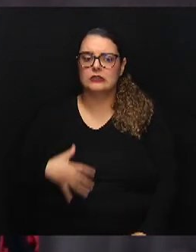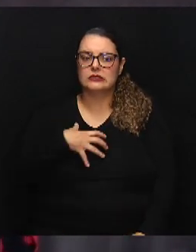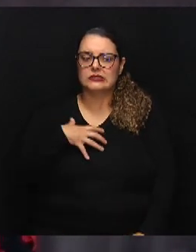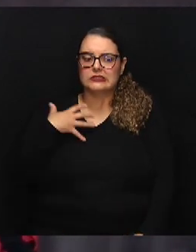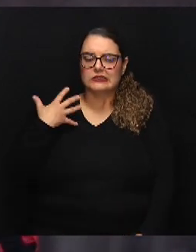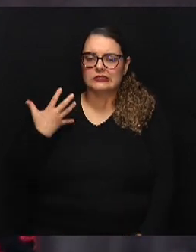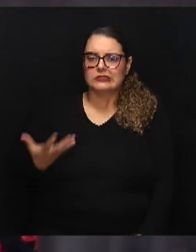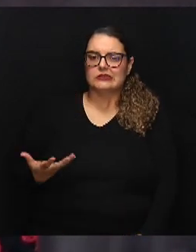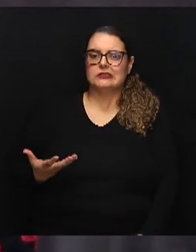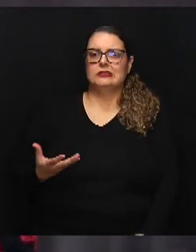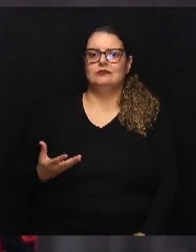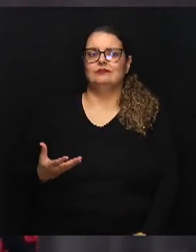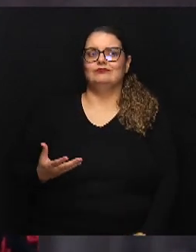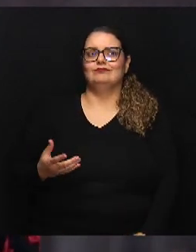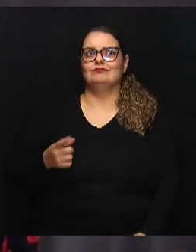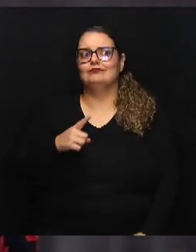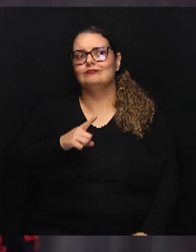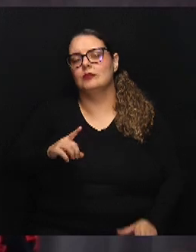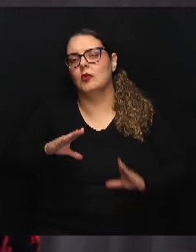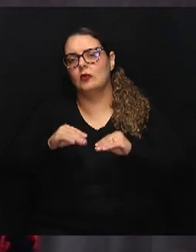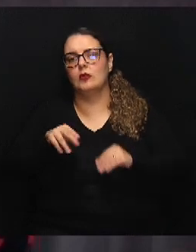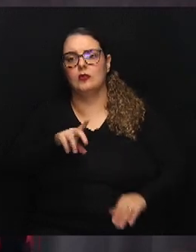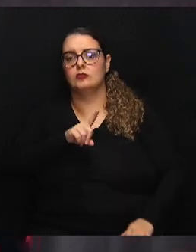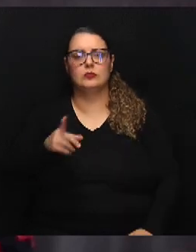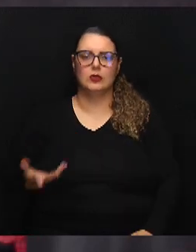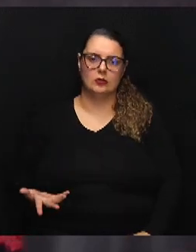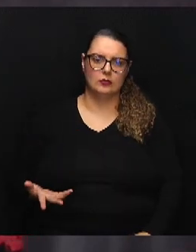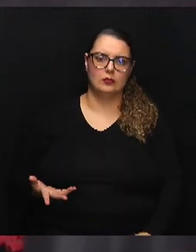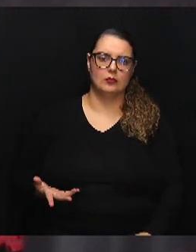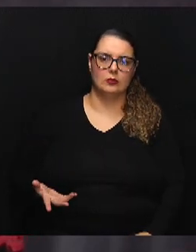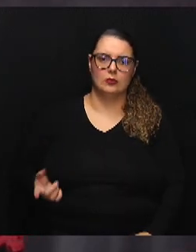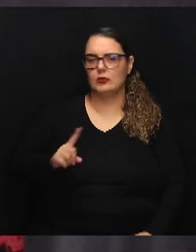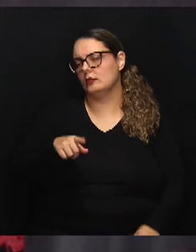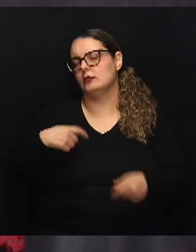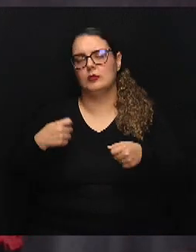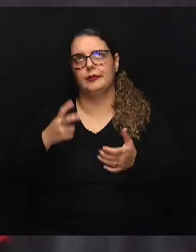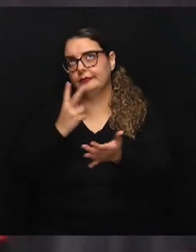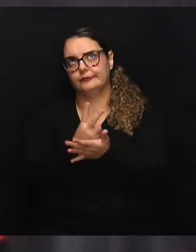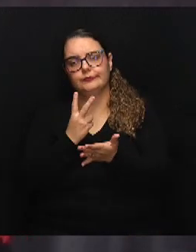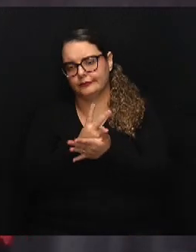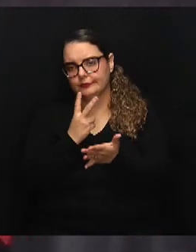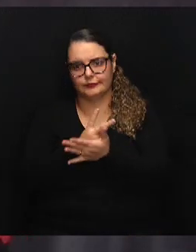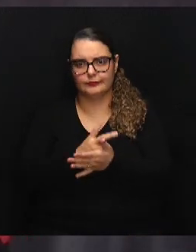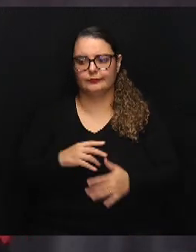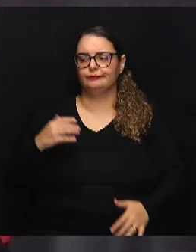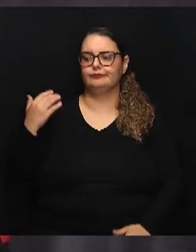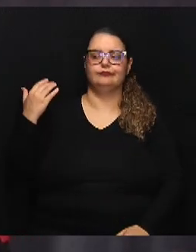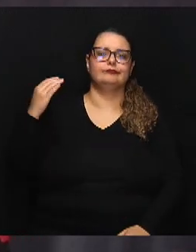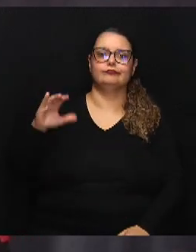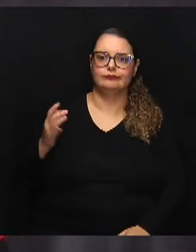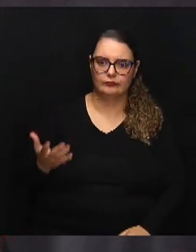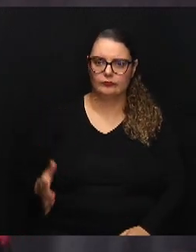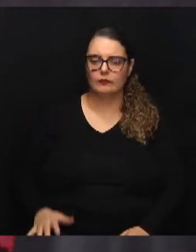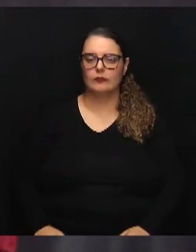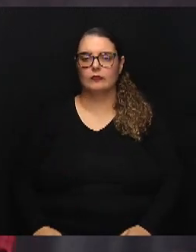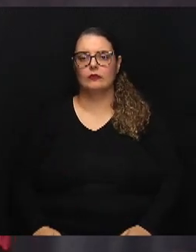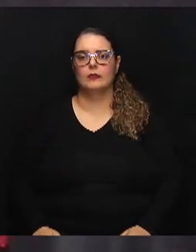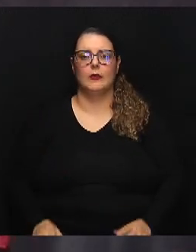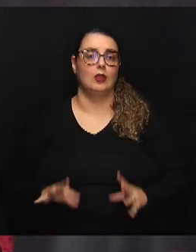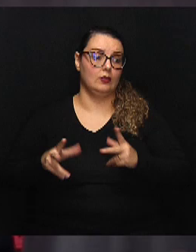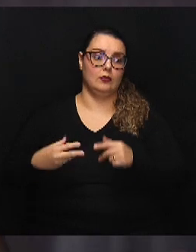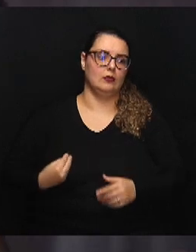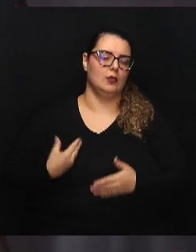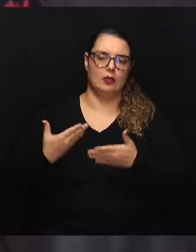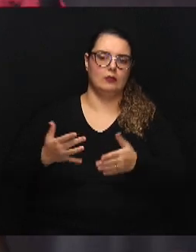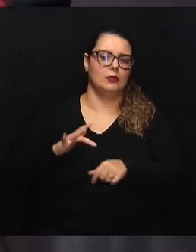situação desconfortável ou não. Porque eu não preciso também o tempo todo, né, colocar toda a minha vida nas